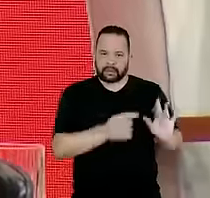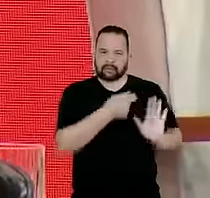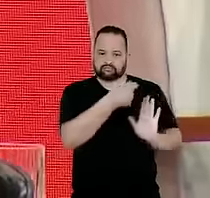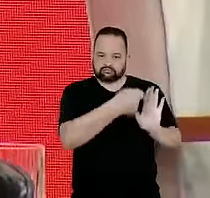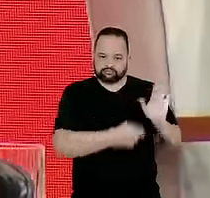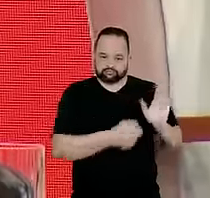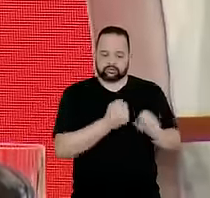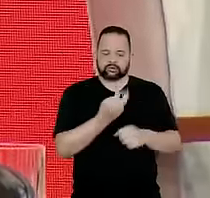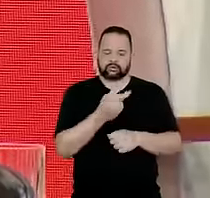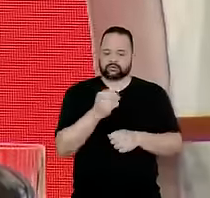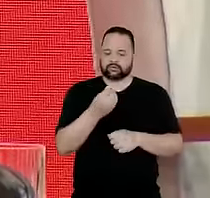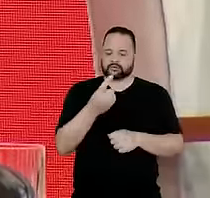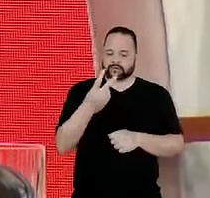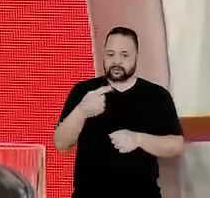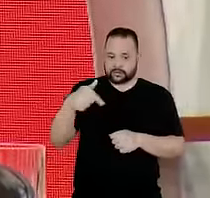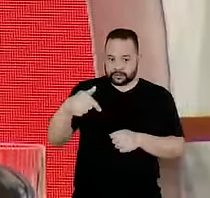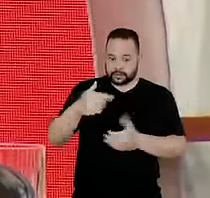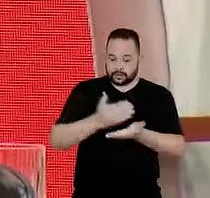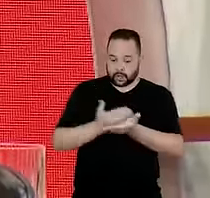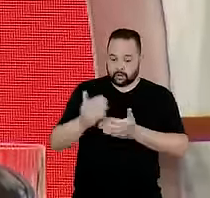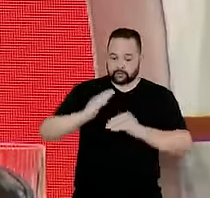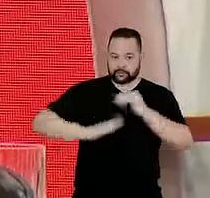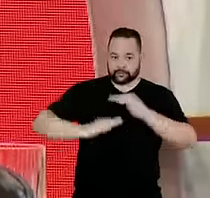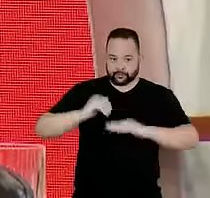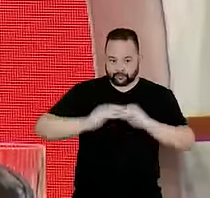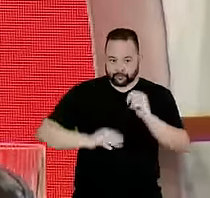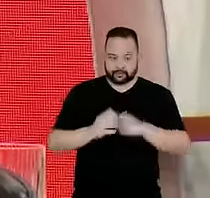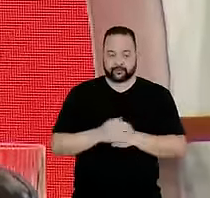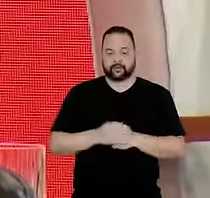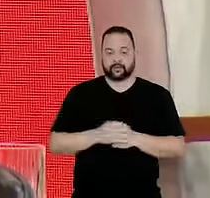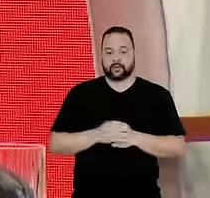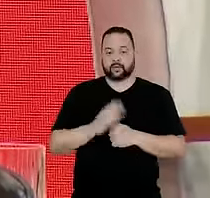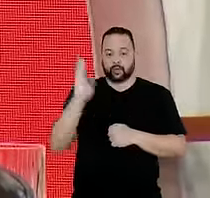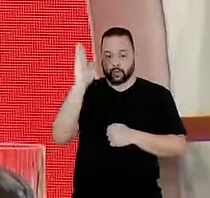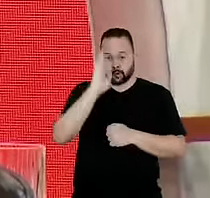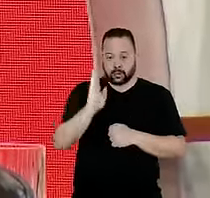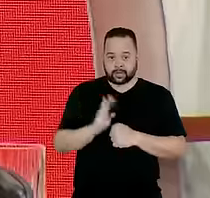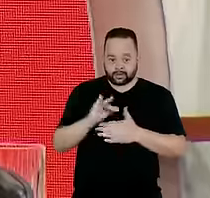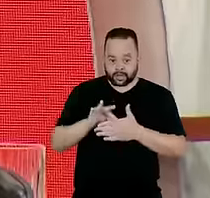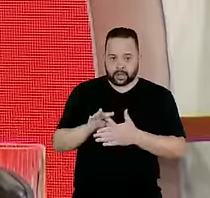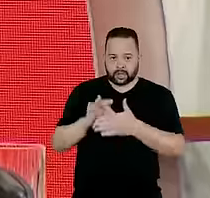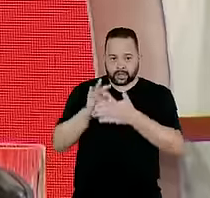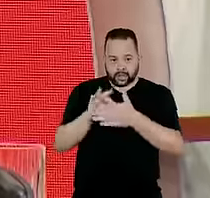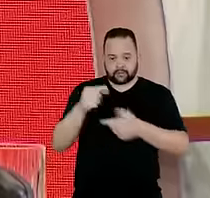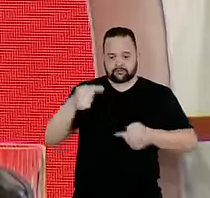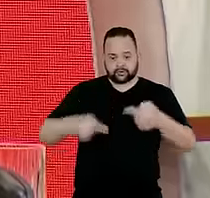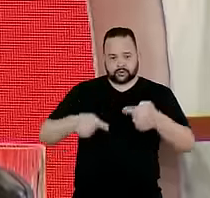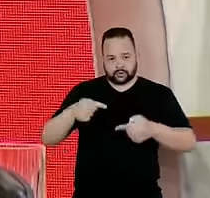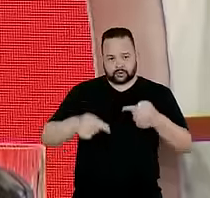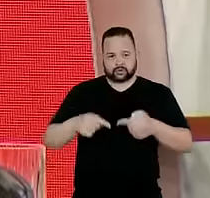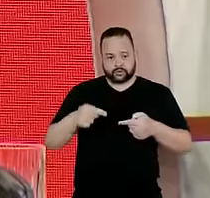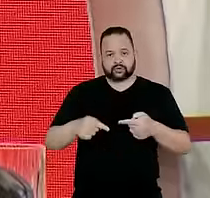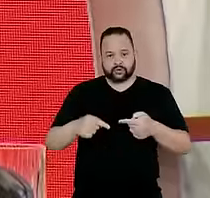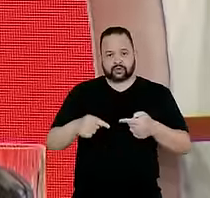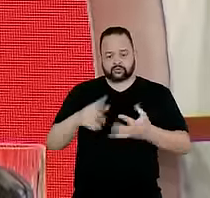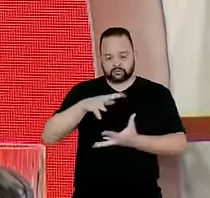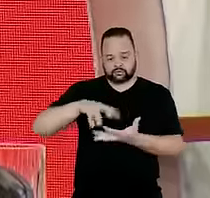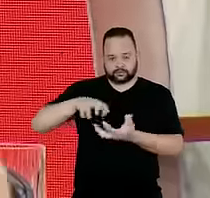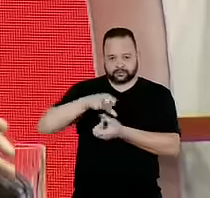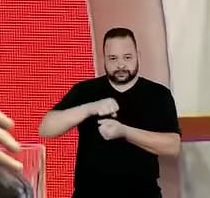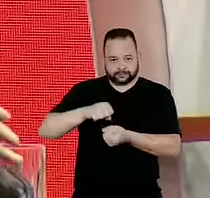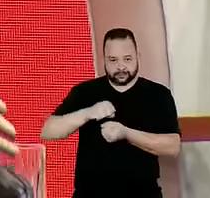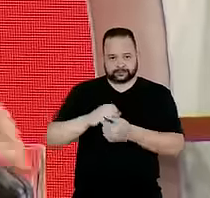ele tá na liderança da pauta das Finanças sustentáveis Eu gosto muito de dizer que a cvm de braços dados com o governo federal